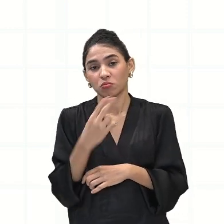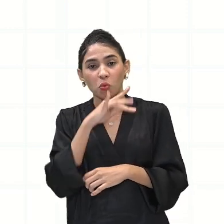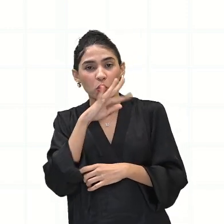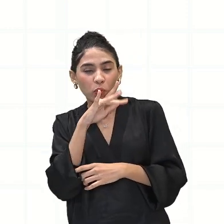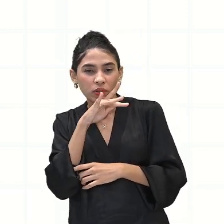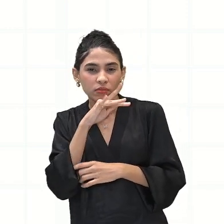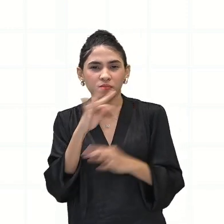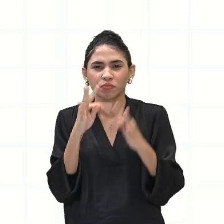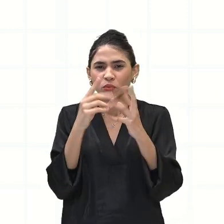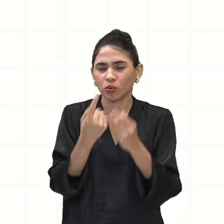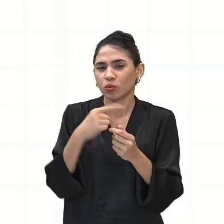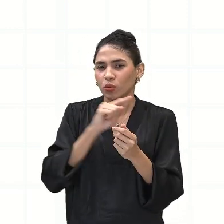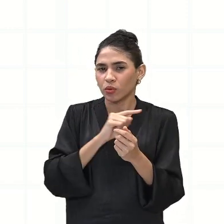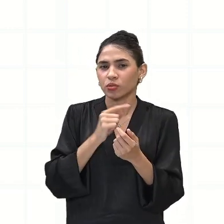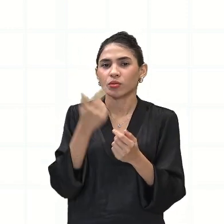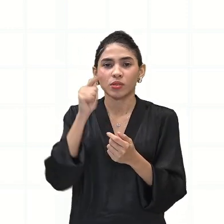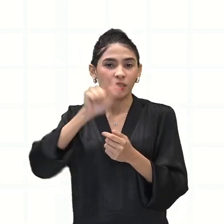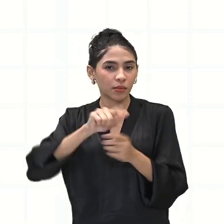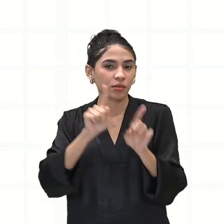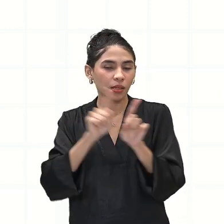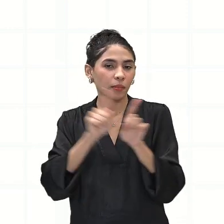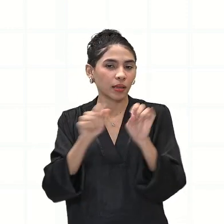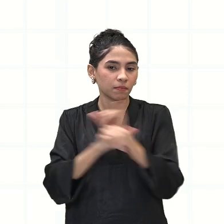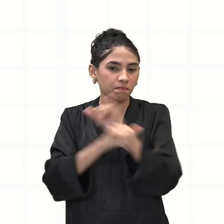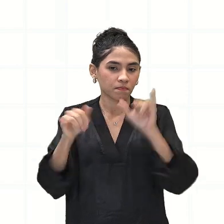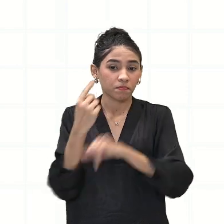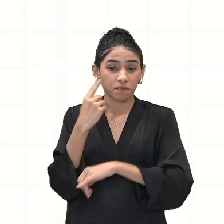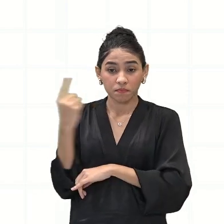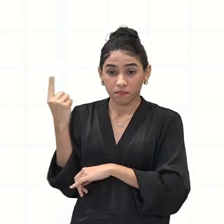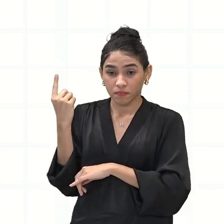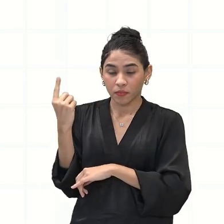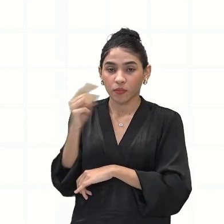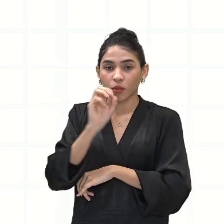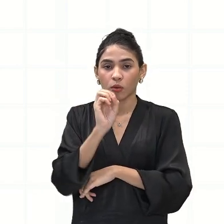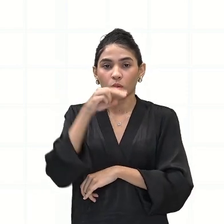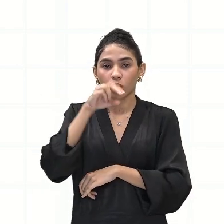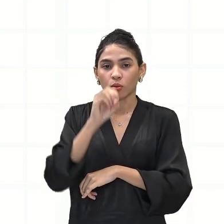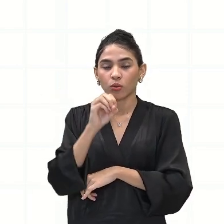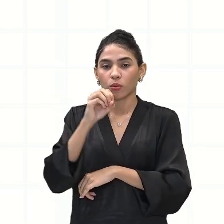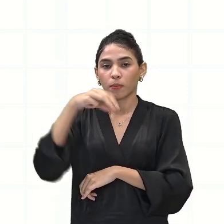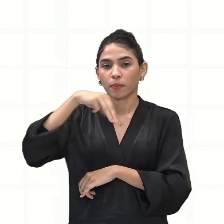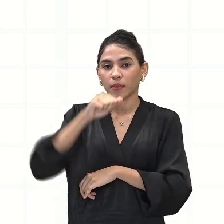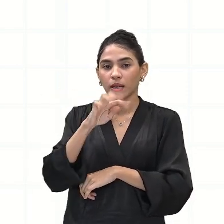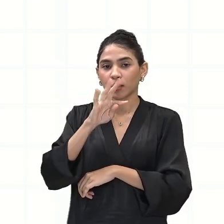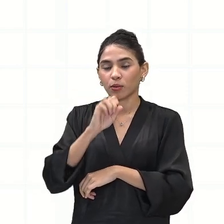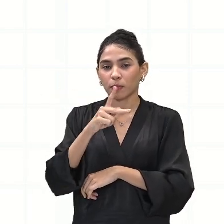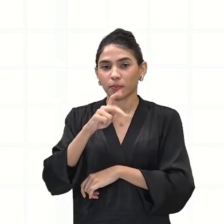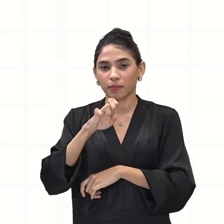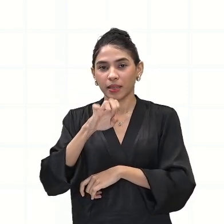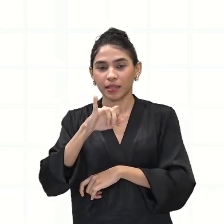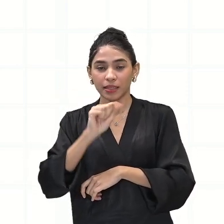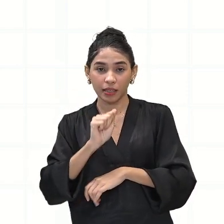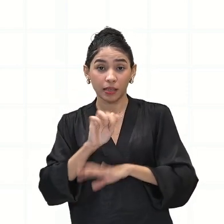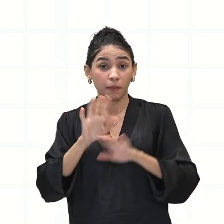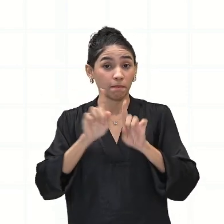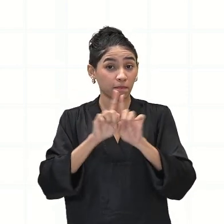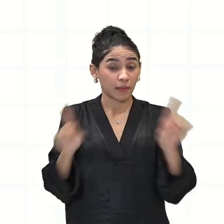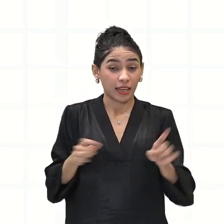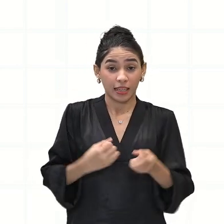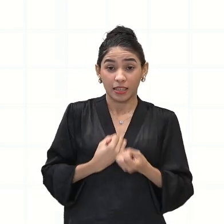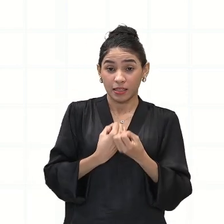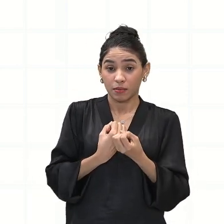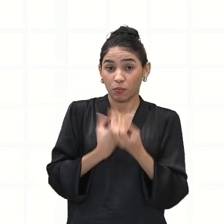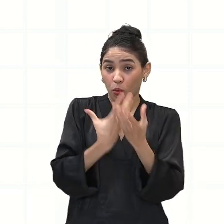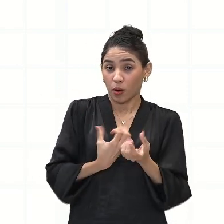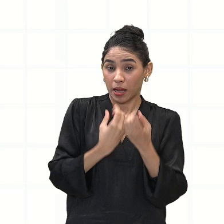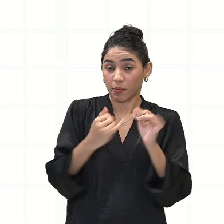gente consegue conferir também numa propaganda que se utiliza de uma onomatopeia. É claro que, além de poema, além de